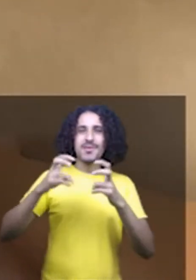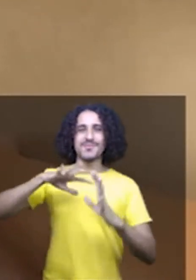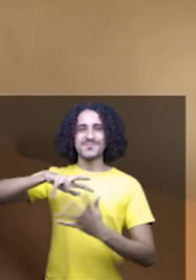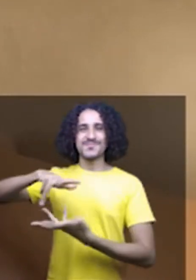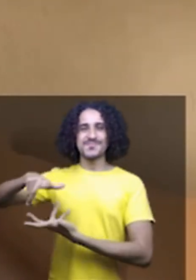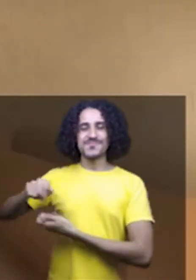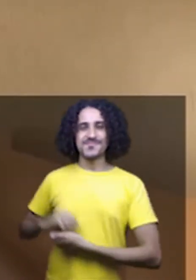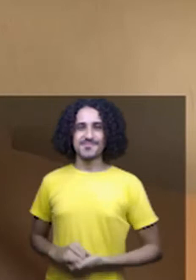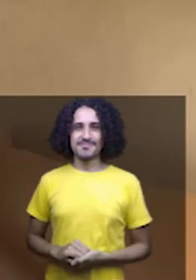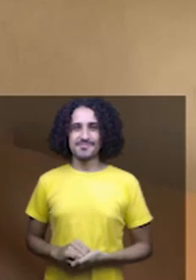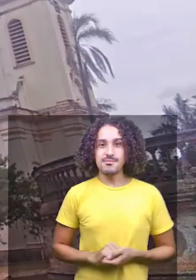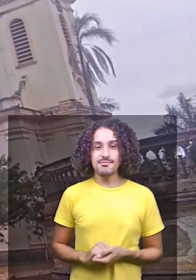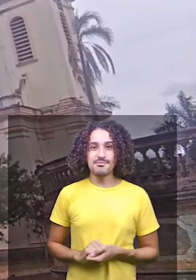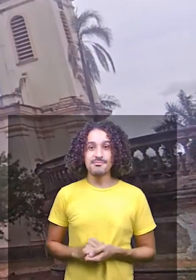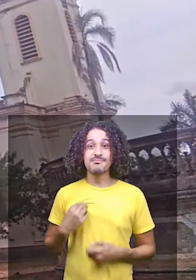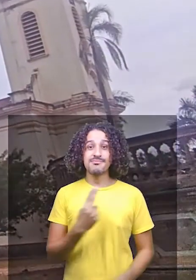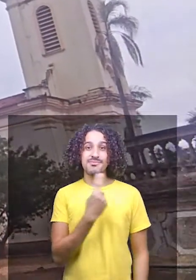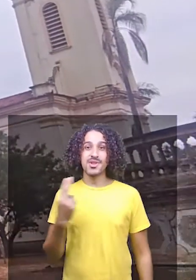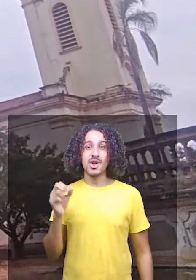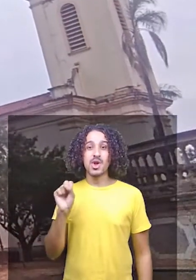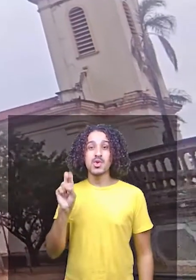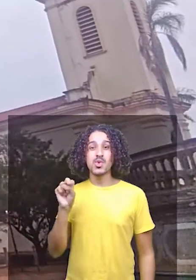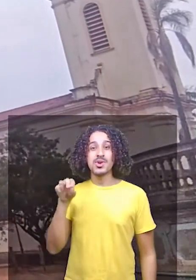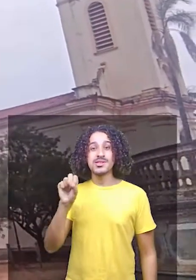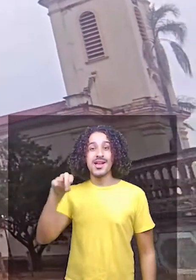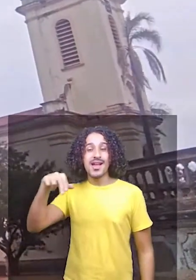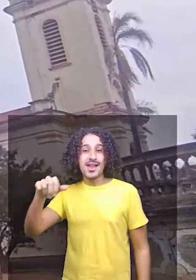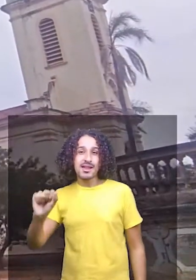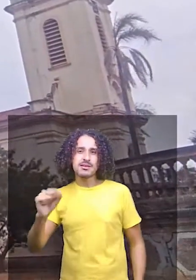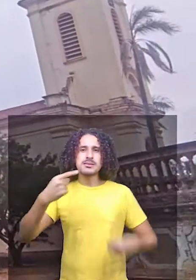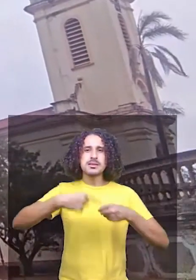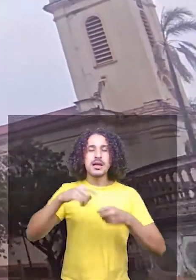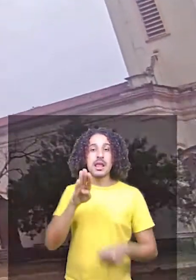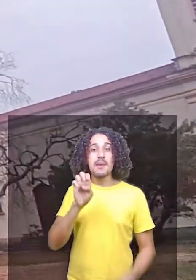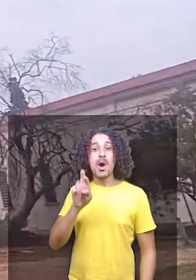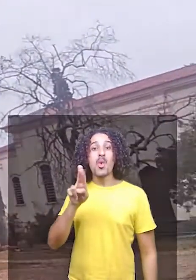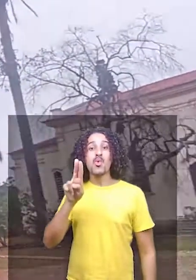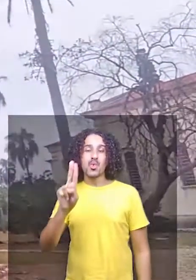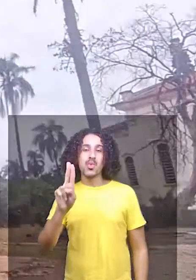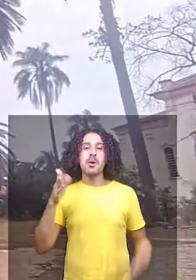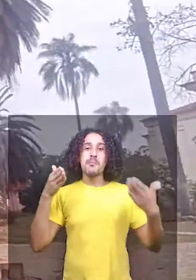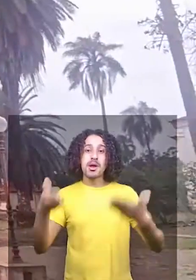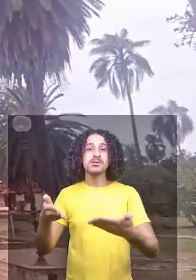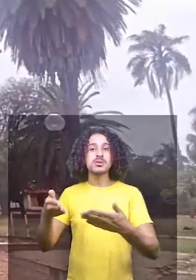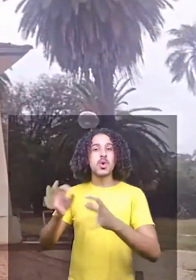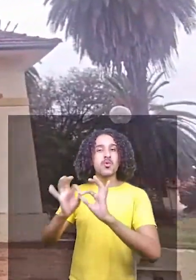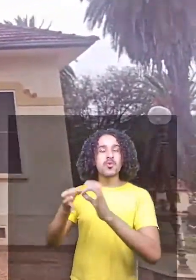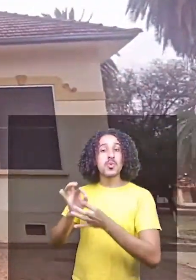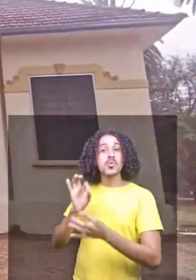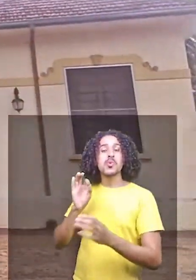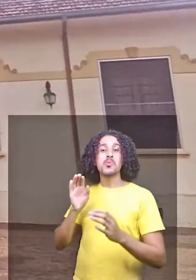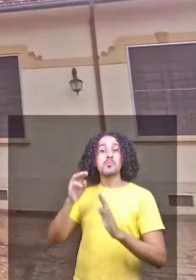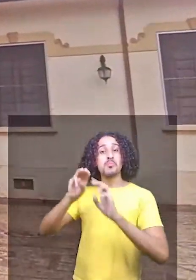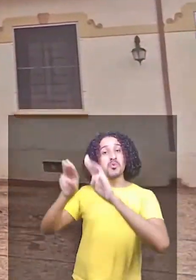proporcionem uma nova visão de mundo. Sou Susana, estou em Bauru e participo da oficina Museus